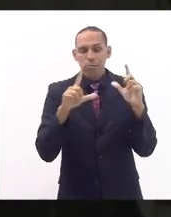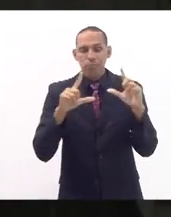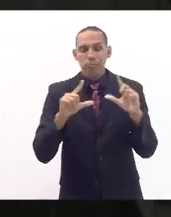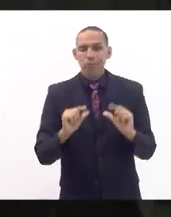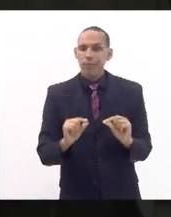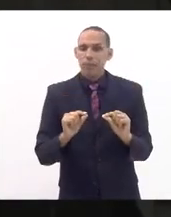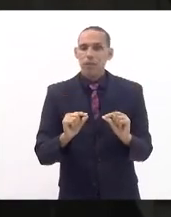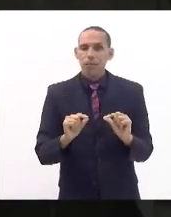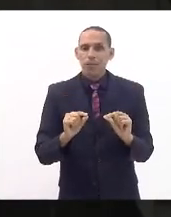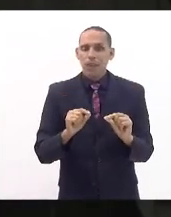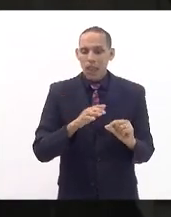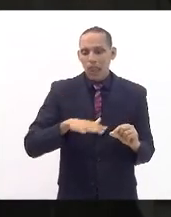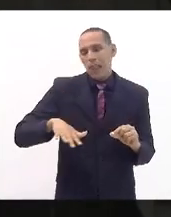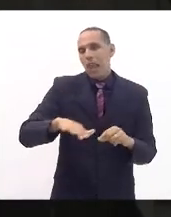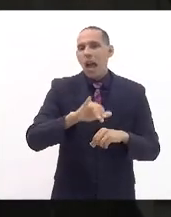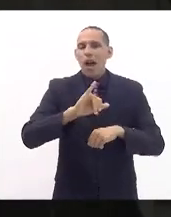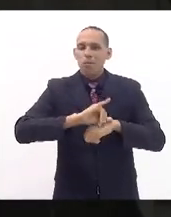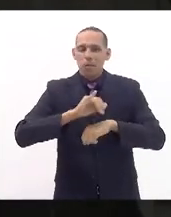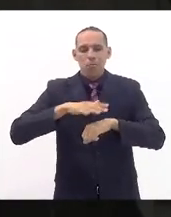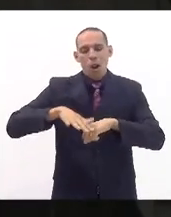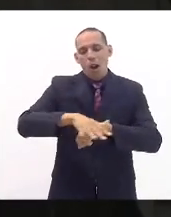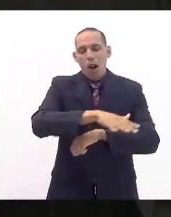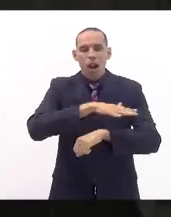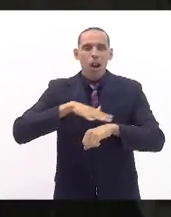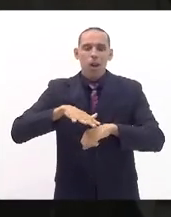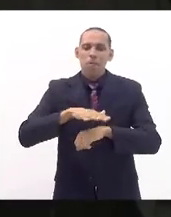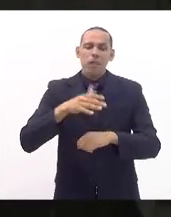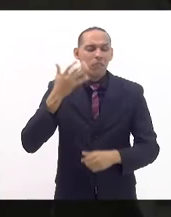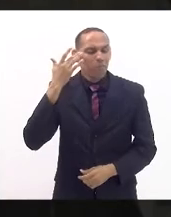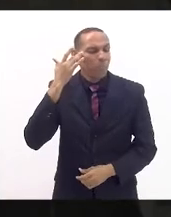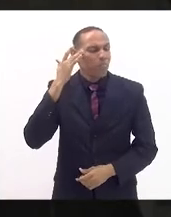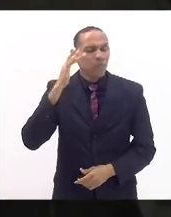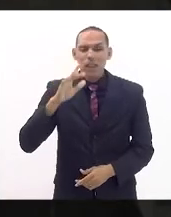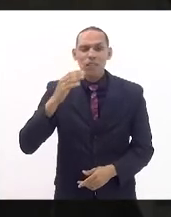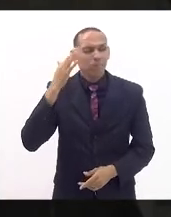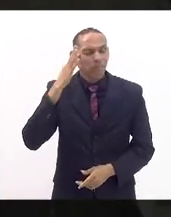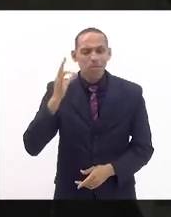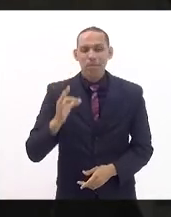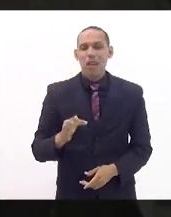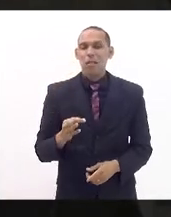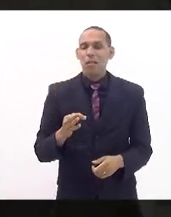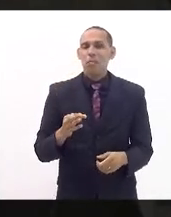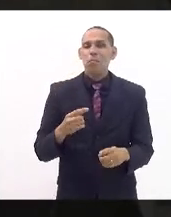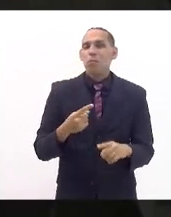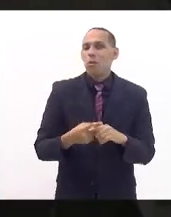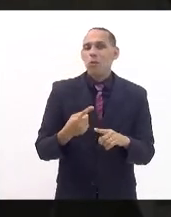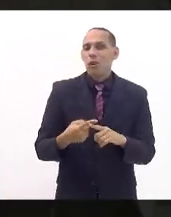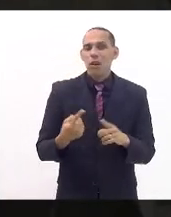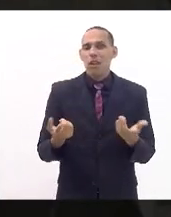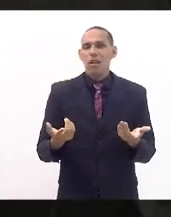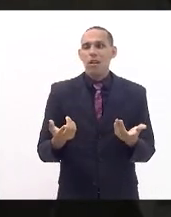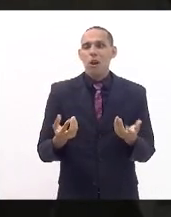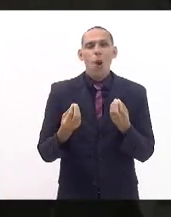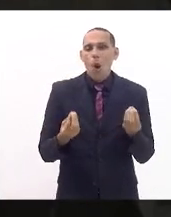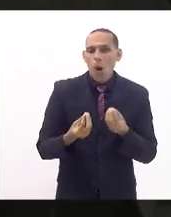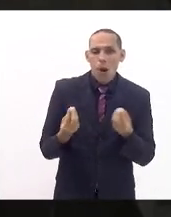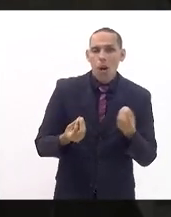região metropolitana. Então, não entendi até agora como é que o sistema